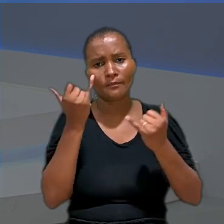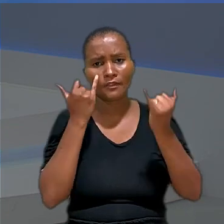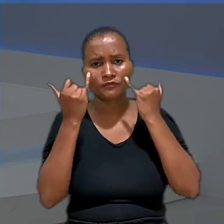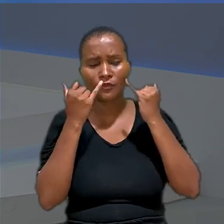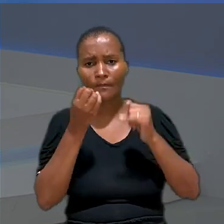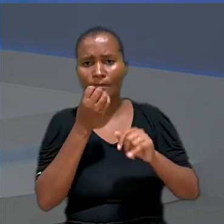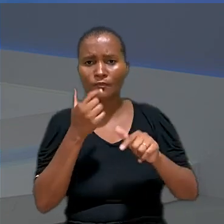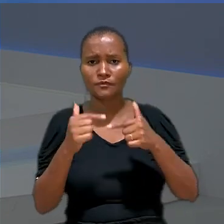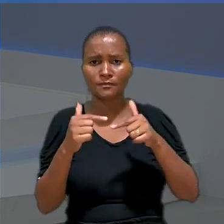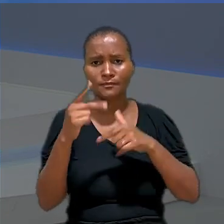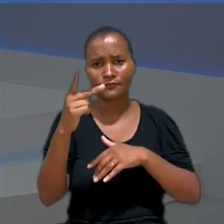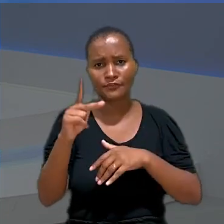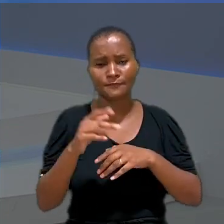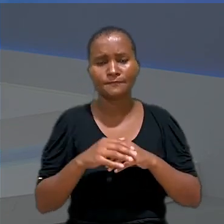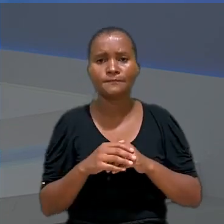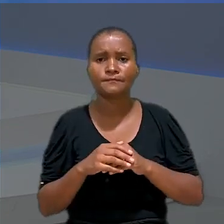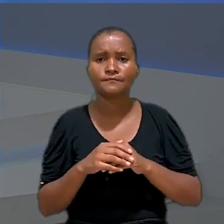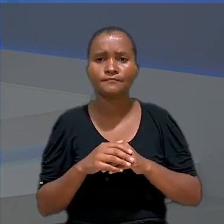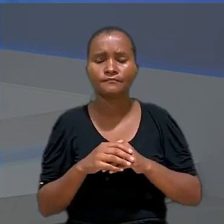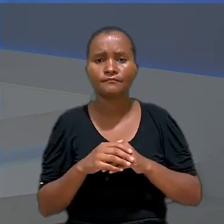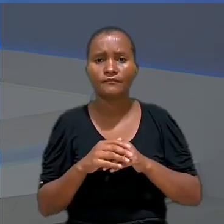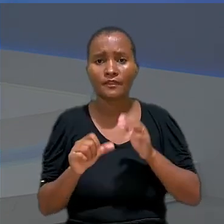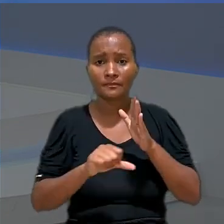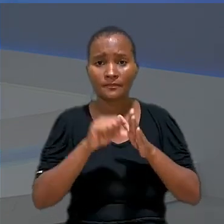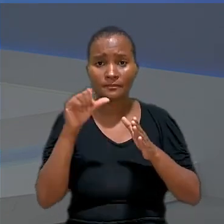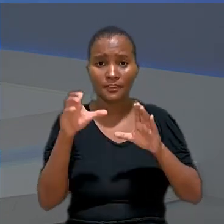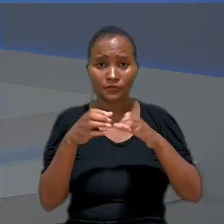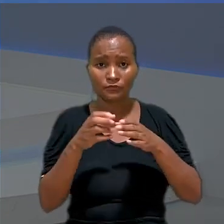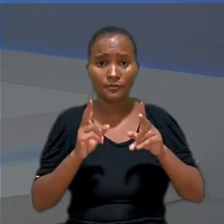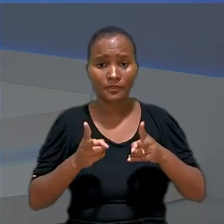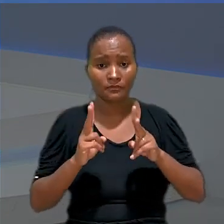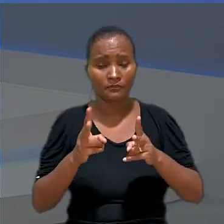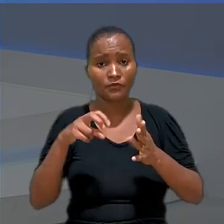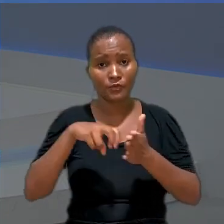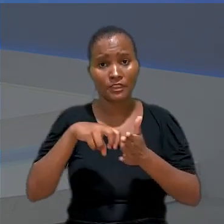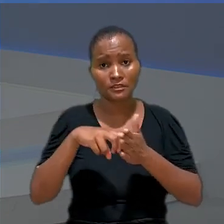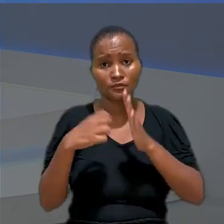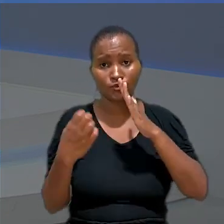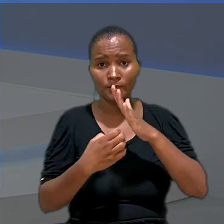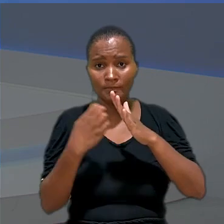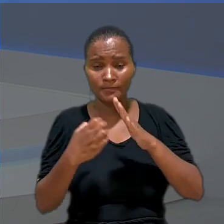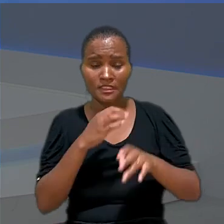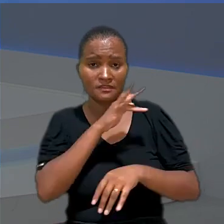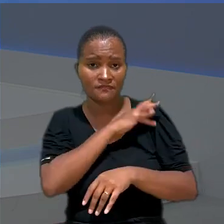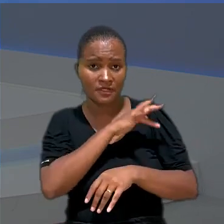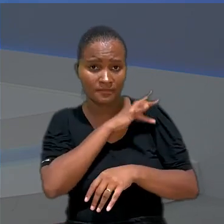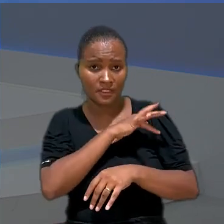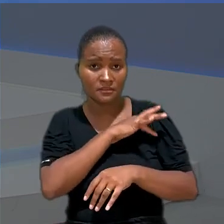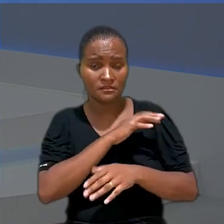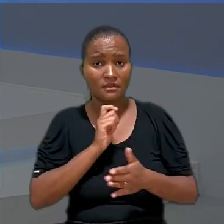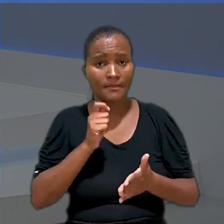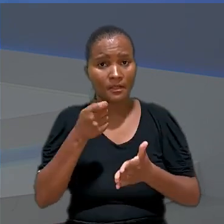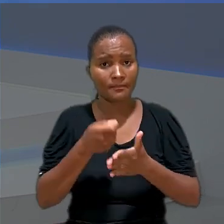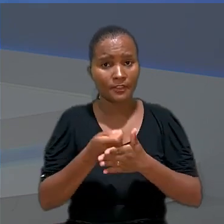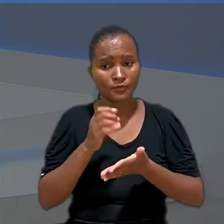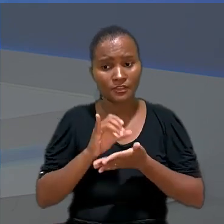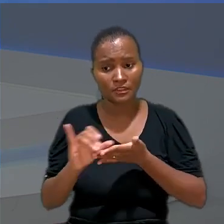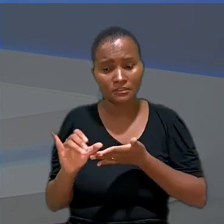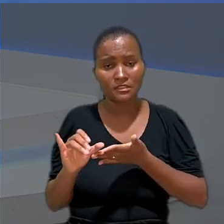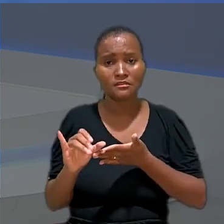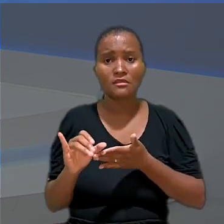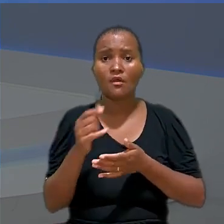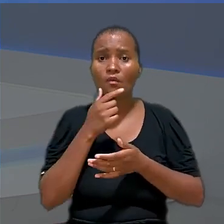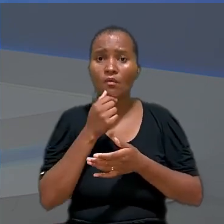muito obrigado pelas informações, bom trabalho para você. E a primeira turma manteve a condenação de uma empresa farmacêutica ao pagamento